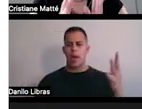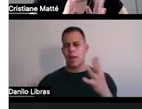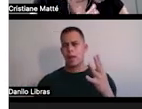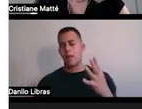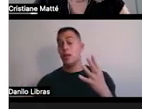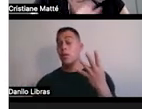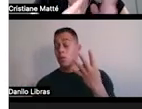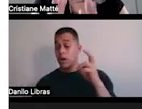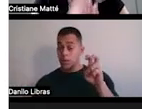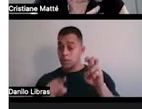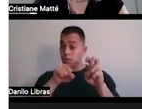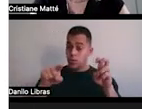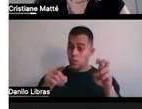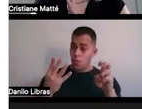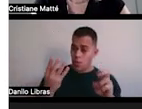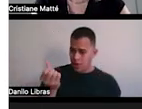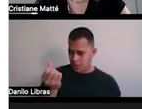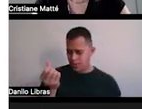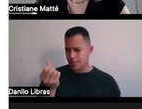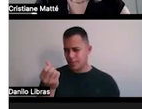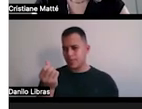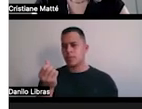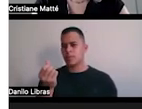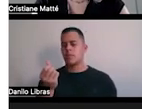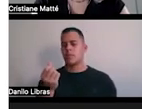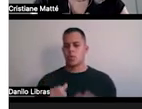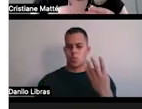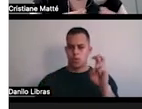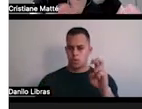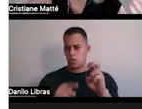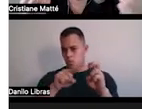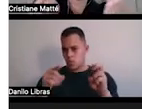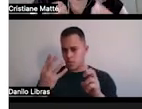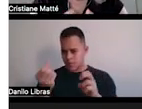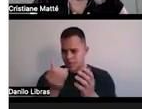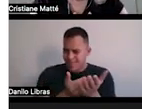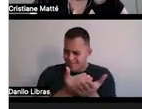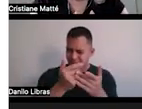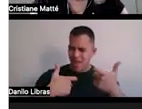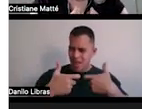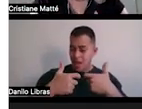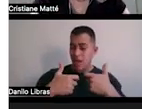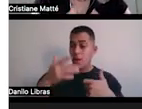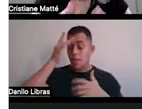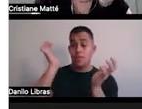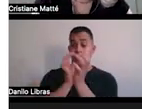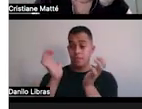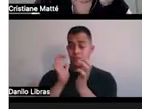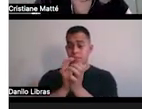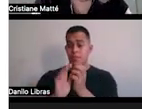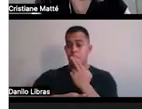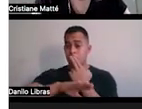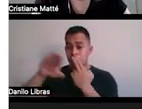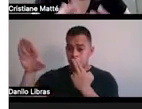45 a 46, desculpa, um pouquinho depois, né, do início da guerra, 45 a 46, os nazistas fizeram um cerco à Netherlands, à